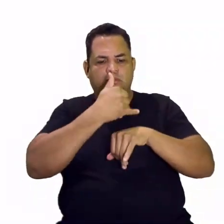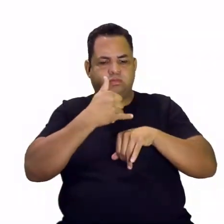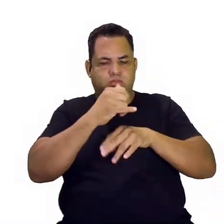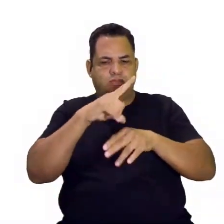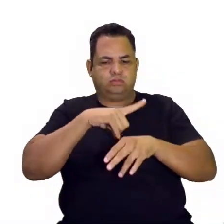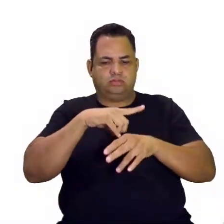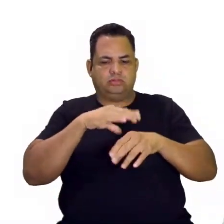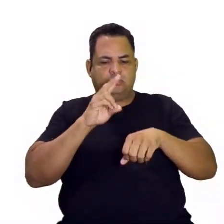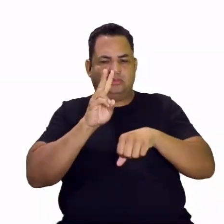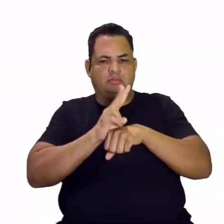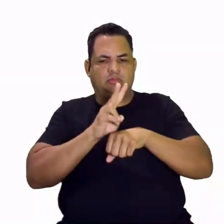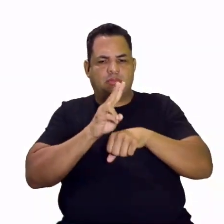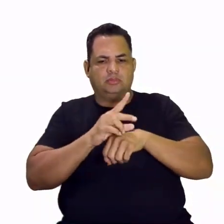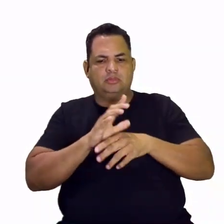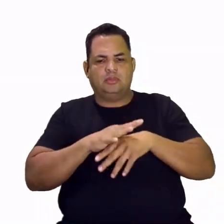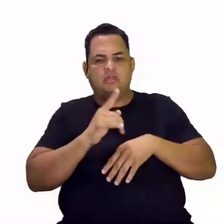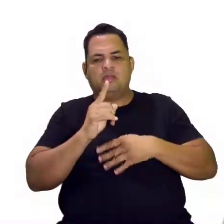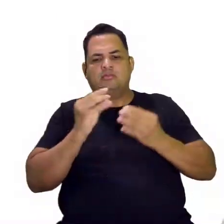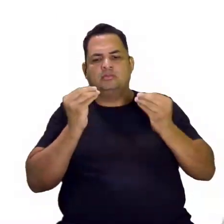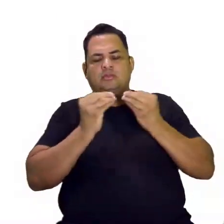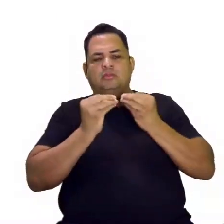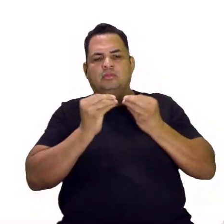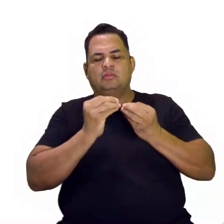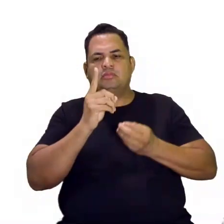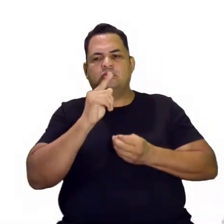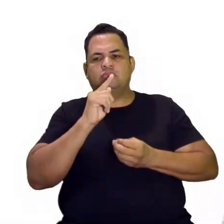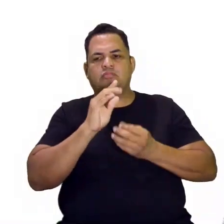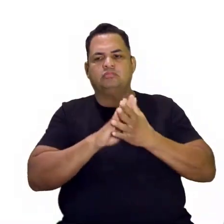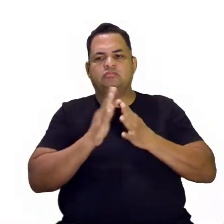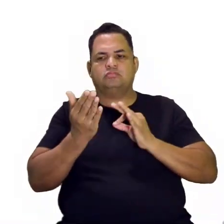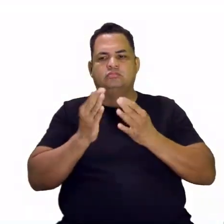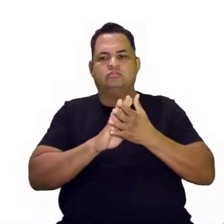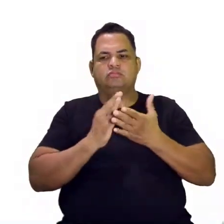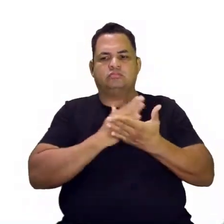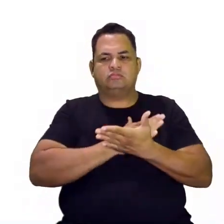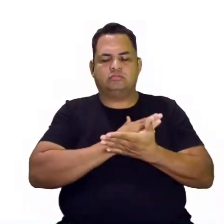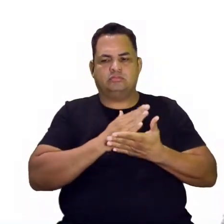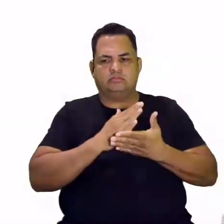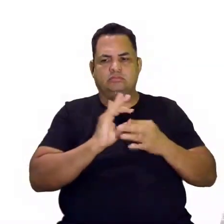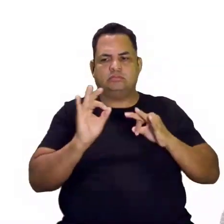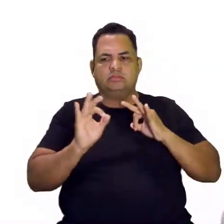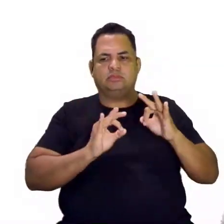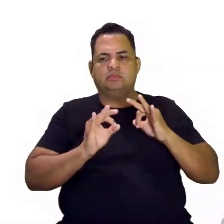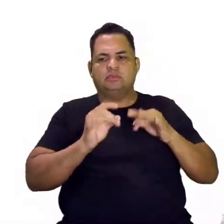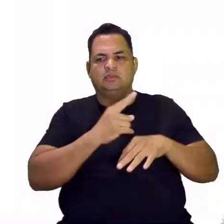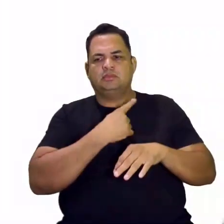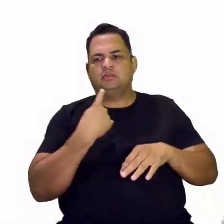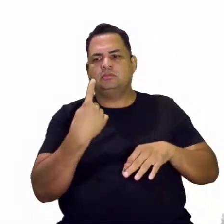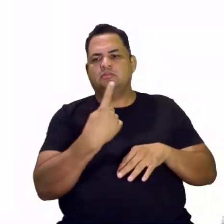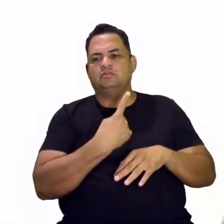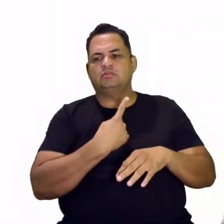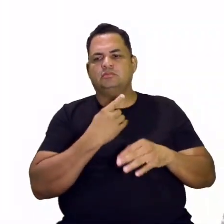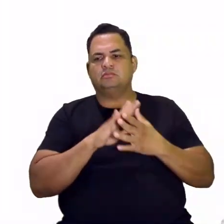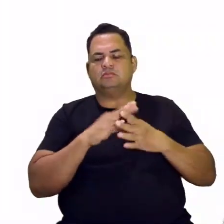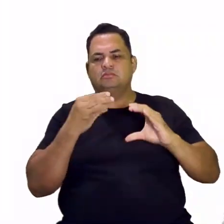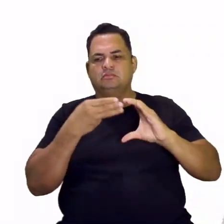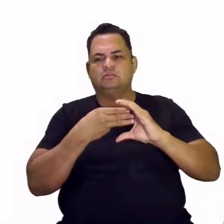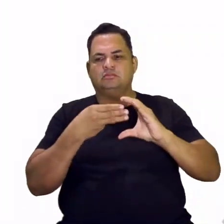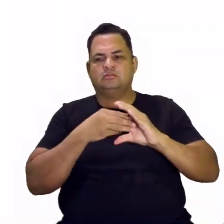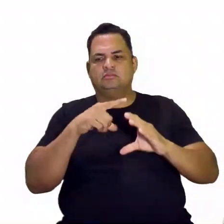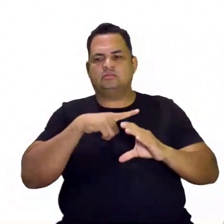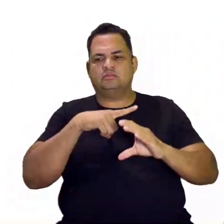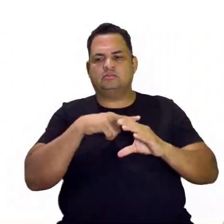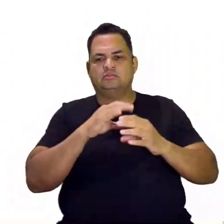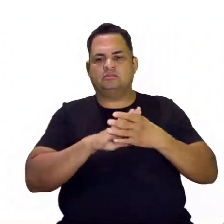protegidas por essas moléculas de água, então elas dão um sinal, né, porque as nossas células, elas têm